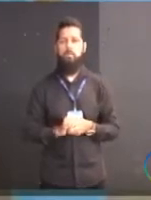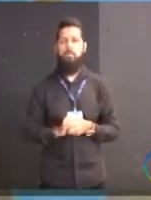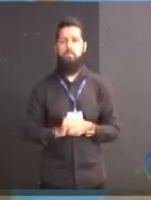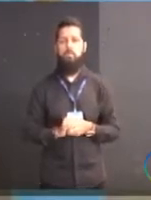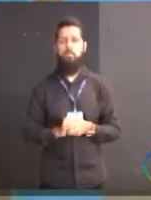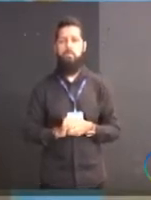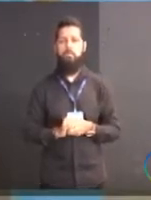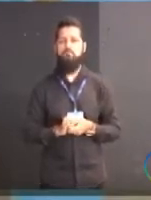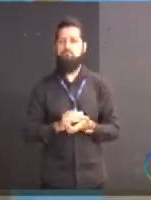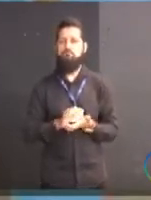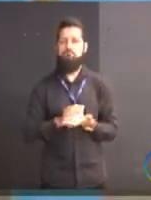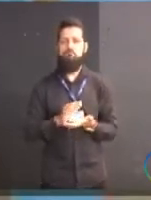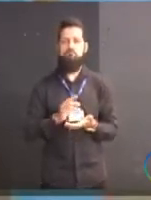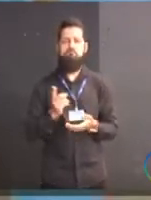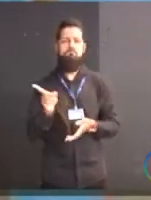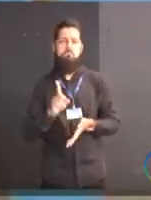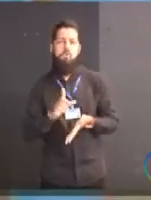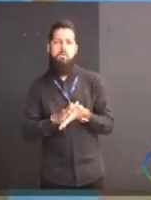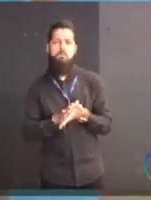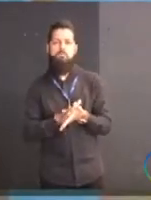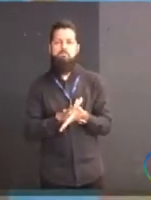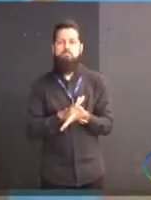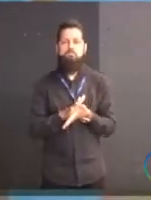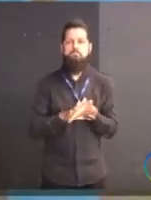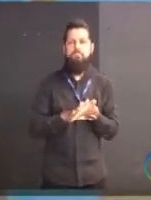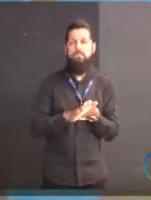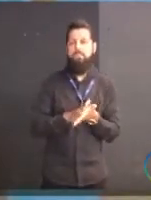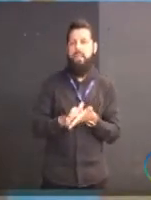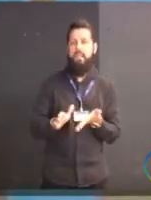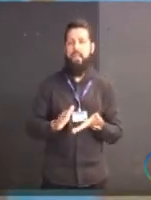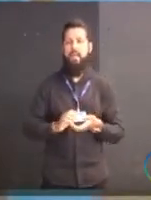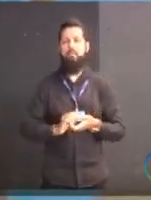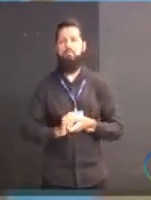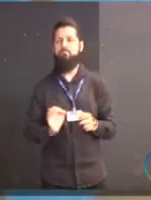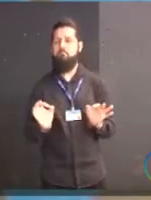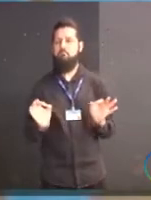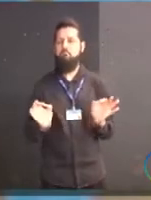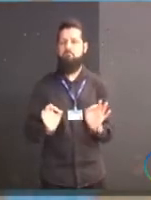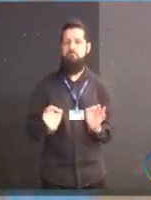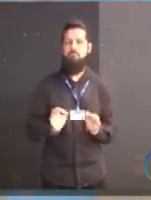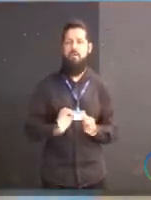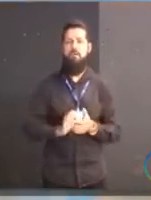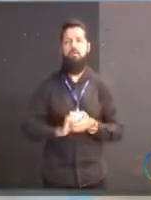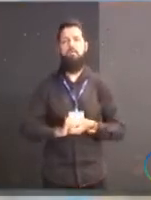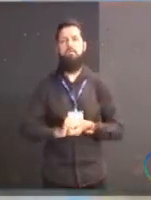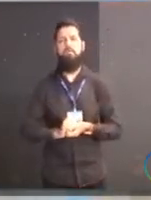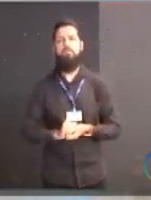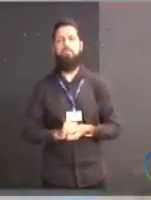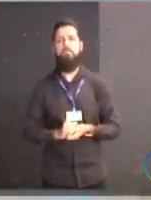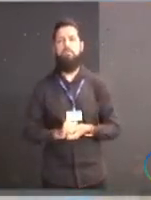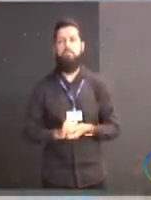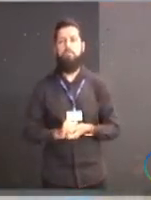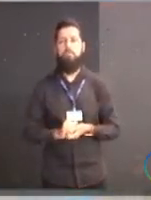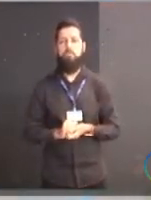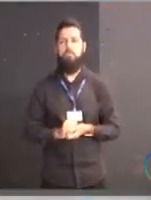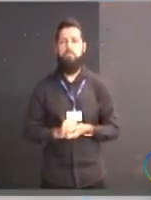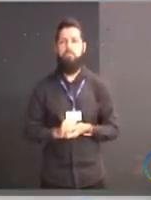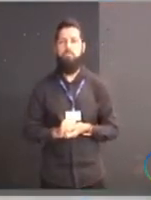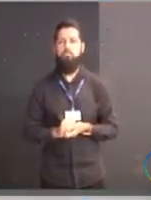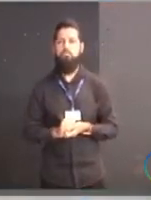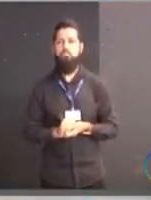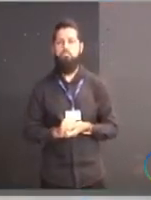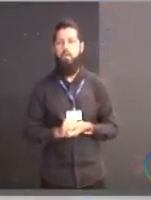mas nada conhecemos a respeito do Marquês de Pombal, das lutas de Napoleão, dos reis de